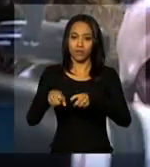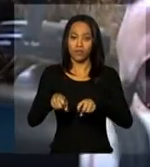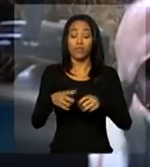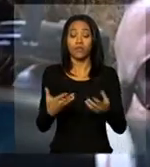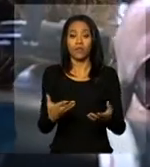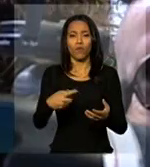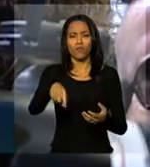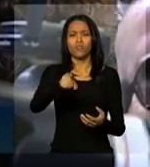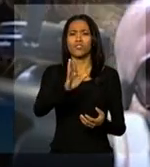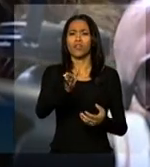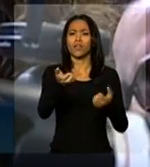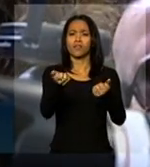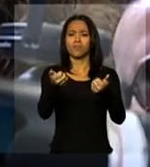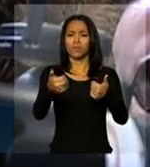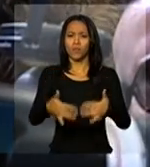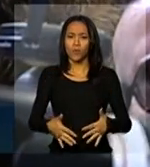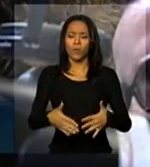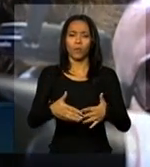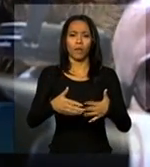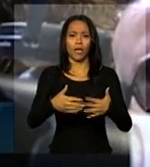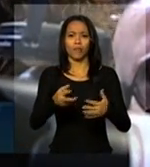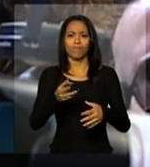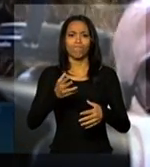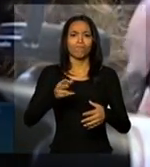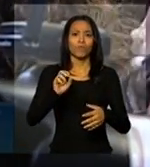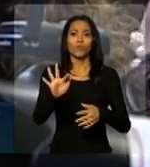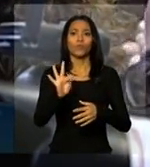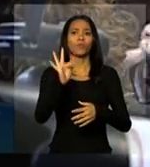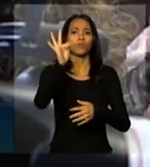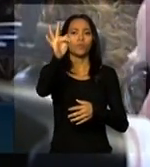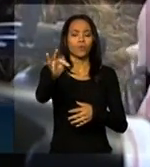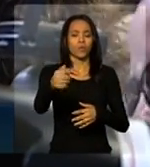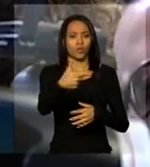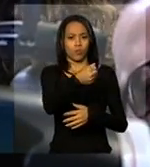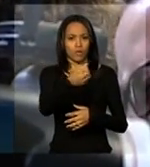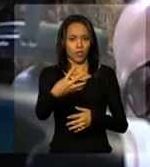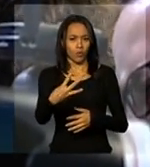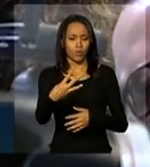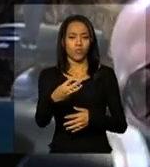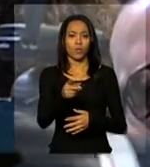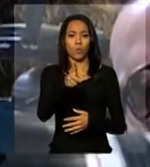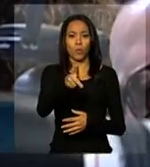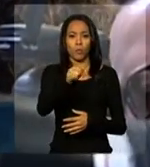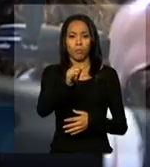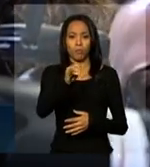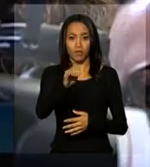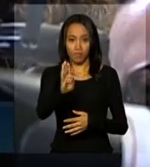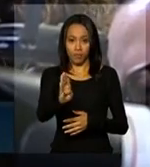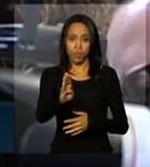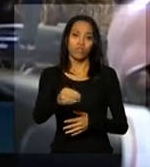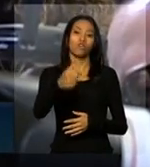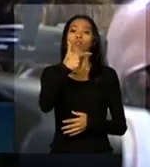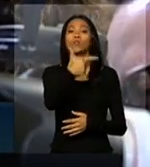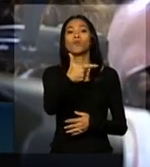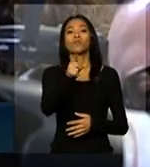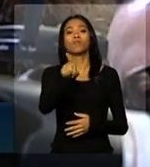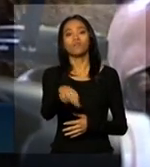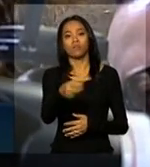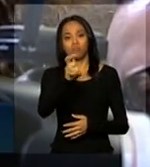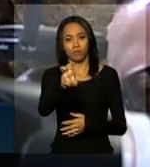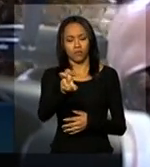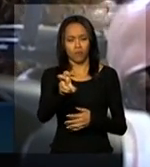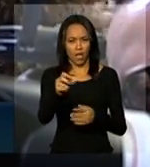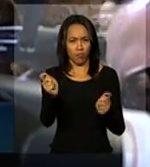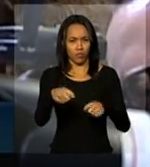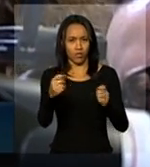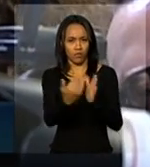o senhor havia dito que a expectativa para 2014 seria de um PIB de 2,5. Diante desse quarto trimestre mais forte, é possível revisar para